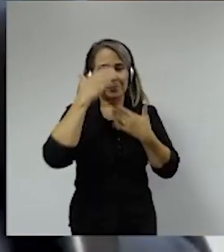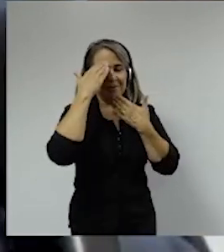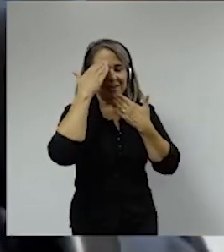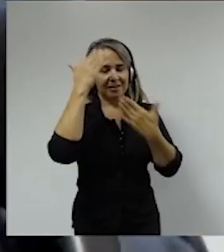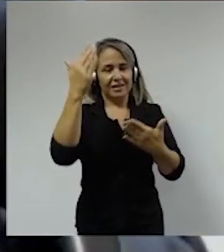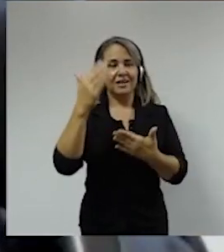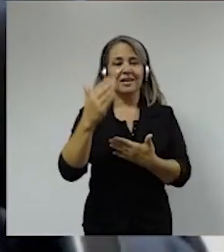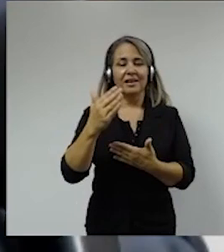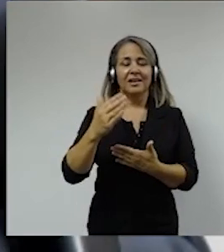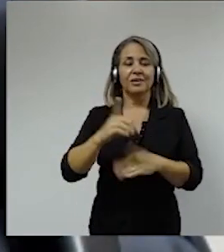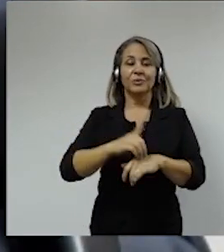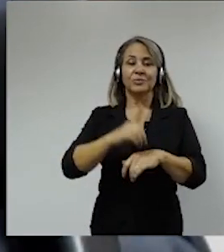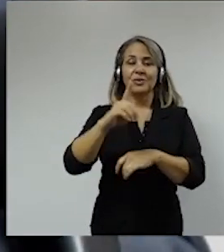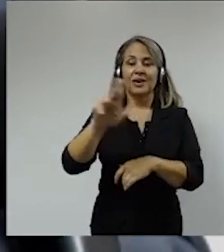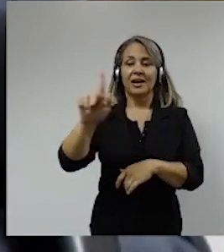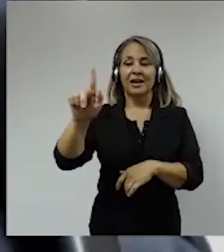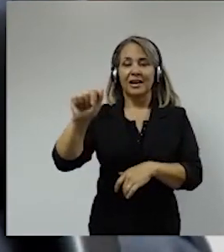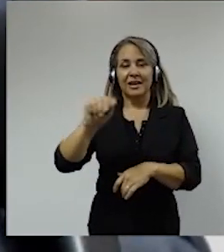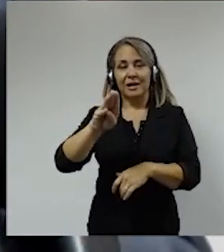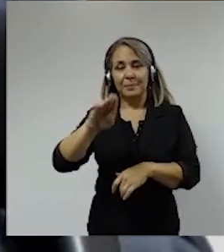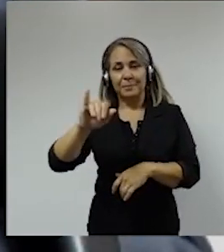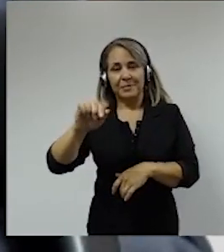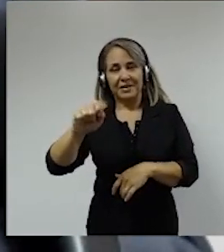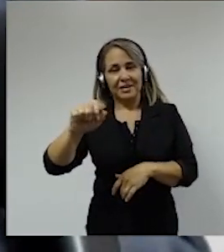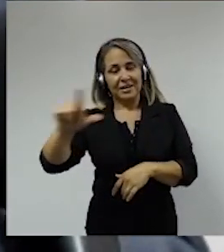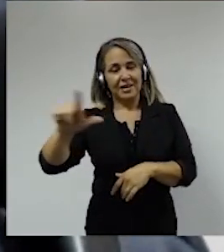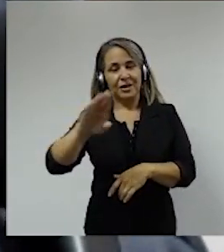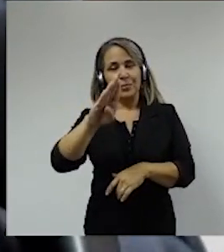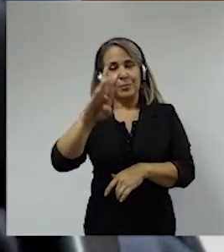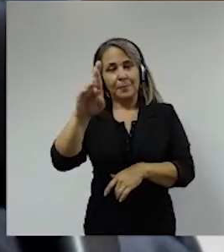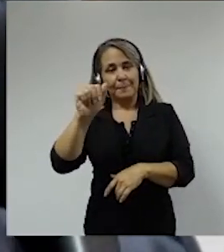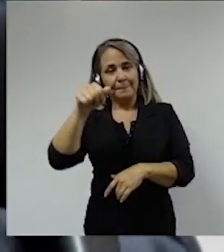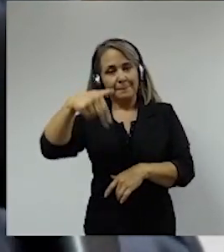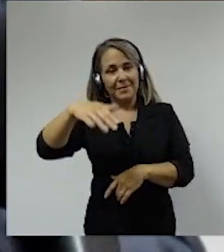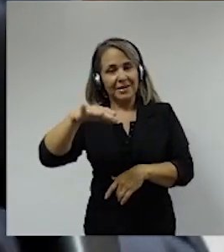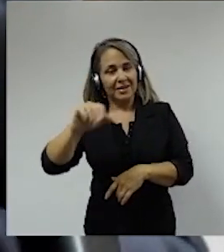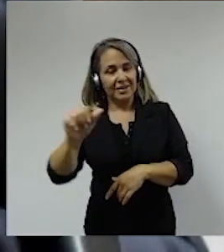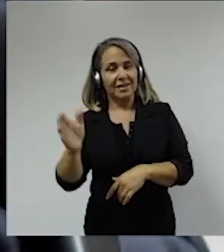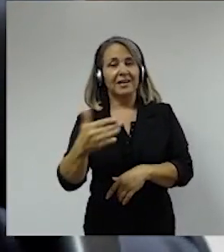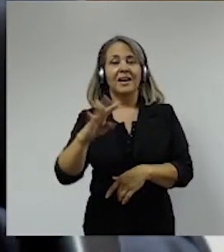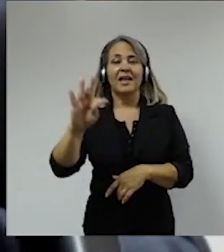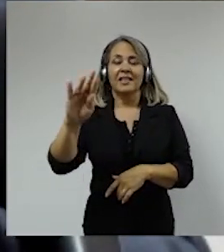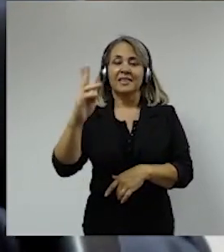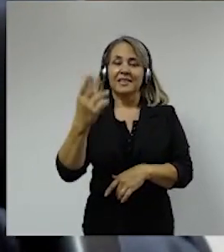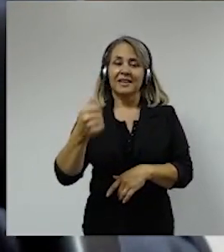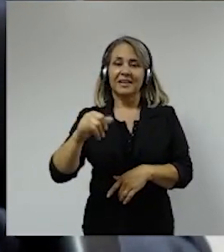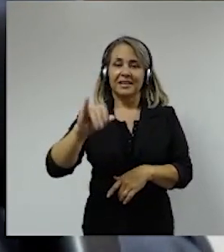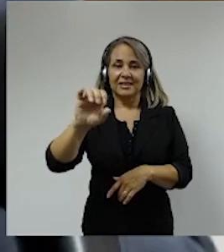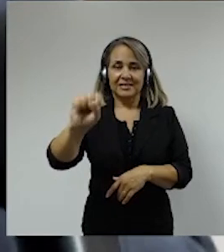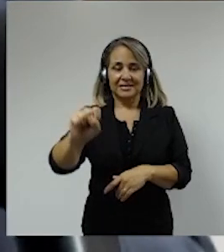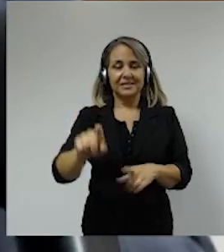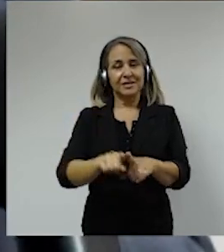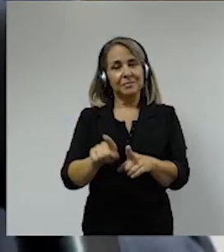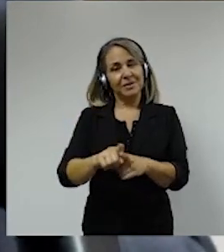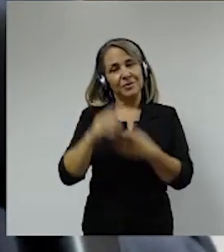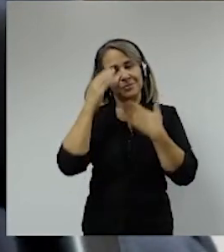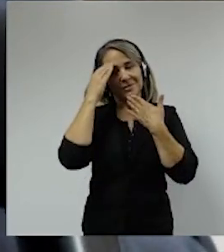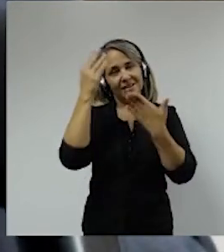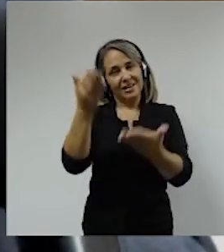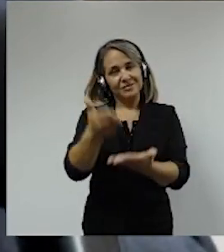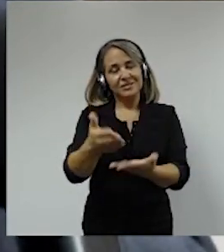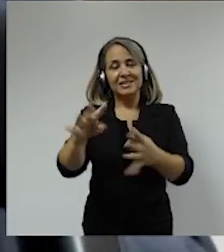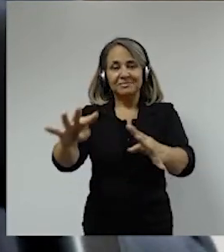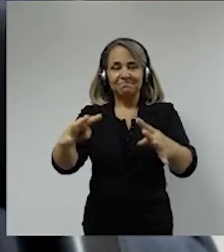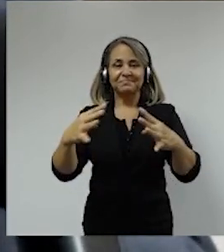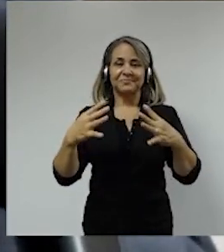obrigado, doutor Gabriel. Muito obrigado, doutora Branca. Muito obrigado, doutora Thaís. E, sobretudo, muito obrigado você que está